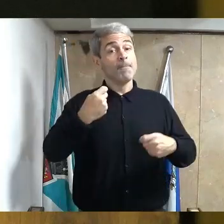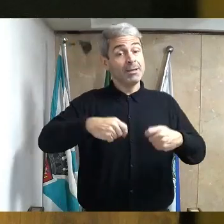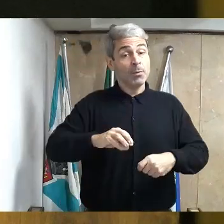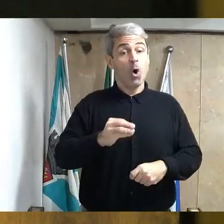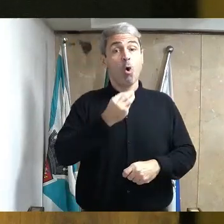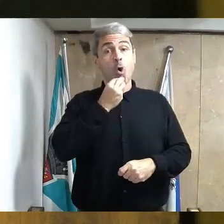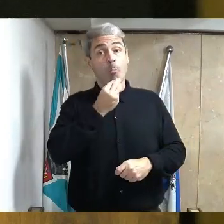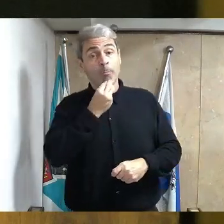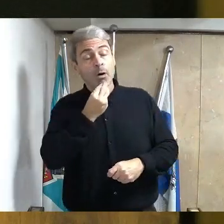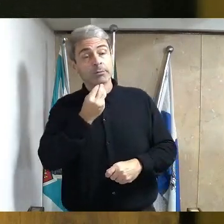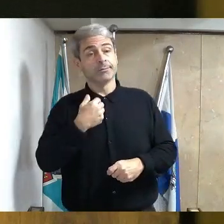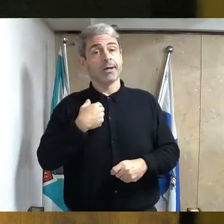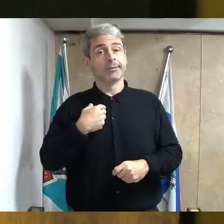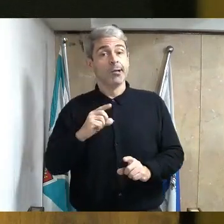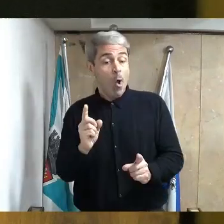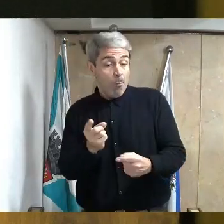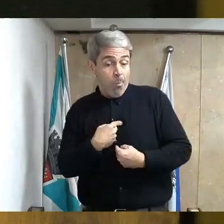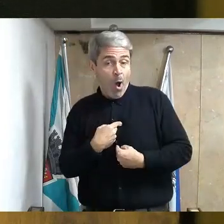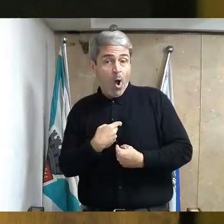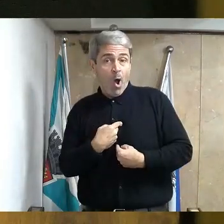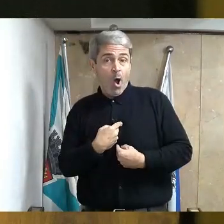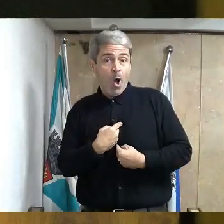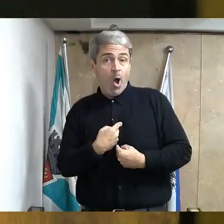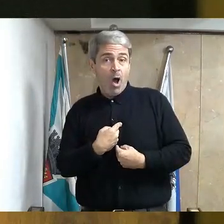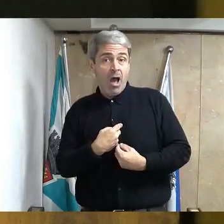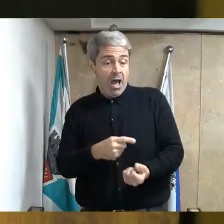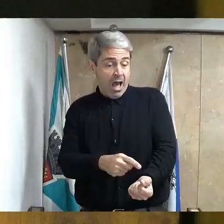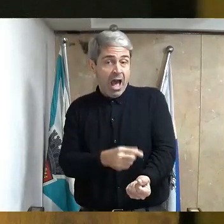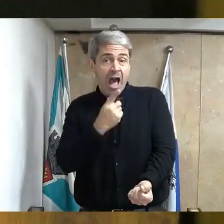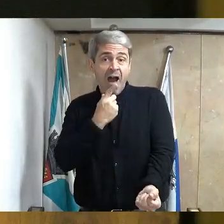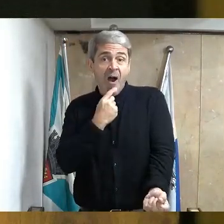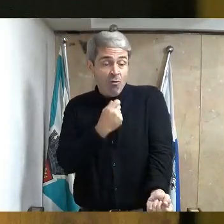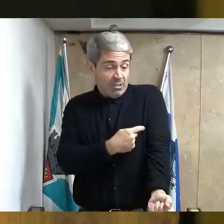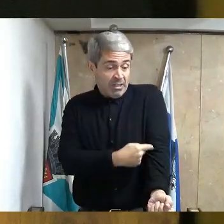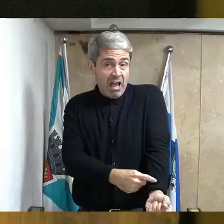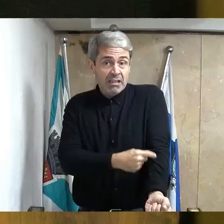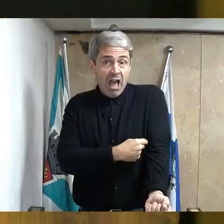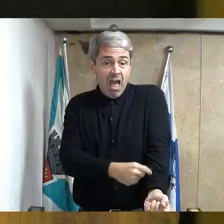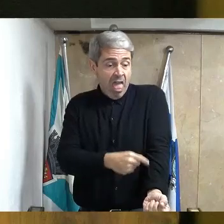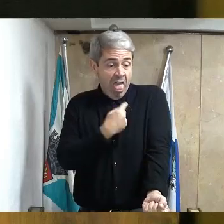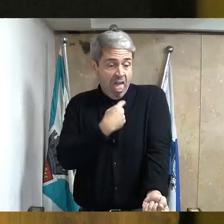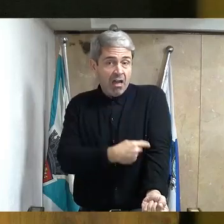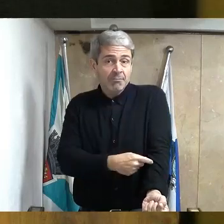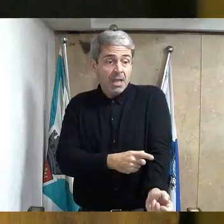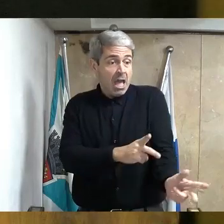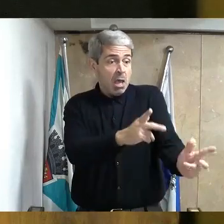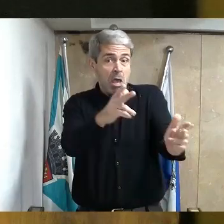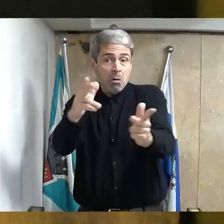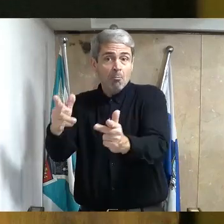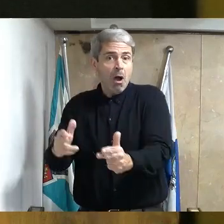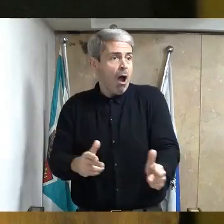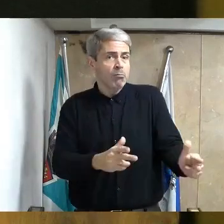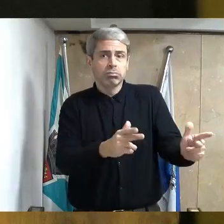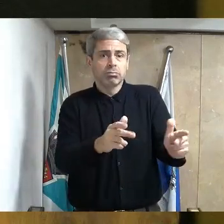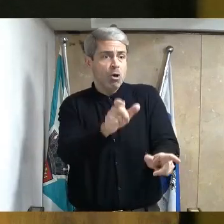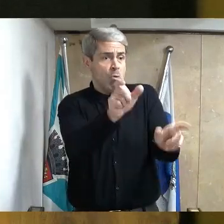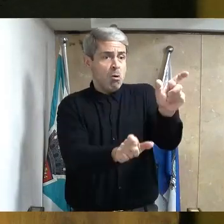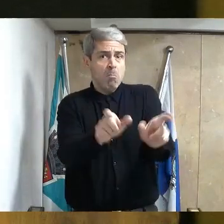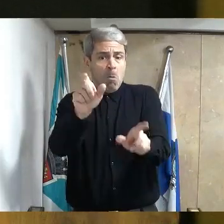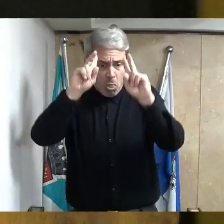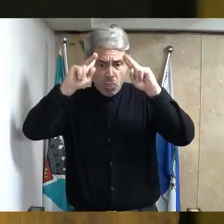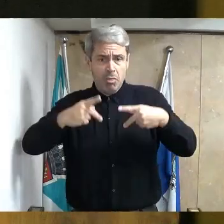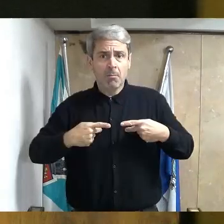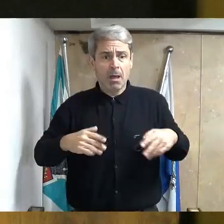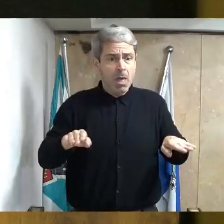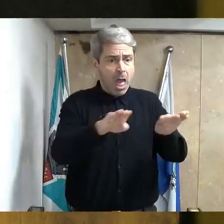veia, o mesmo sangue que vai correr é vermelho na veia de cada um que está aqui nesse plenário.